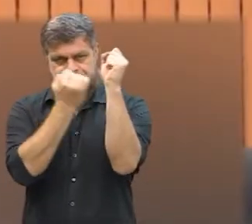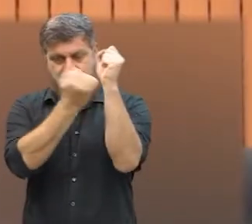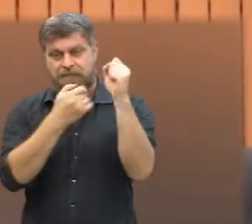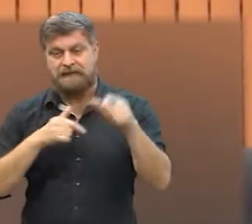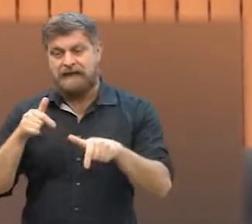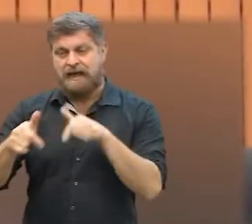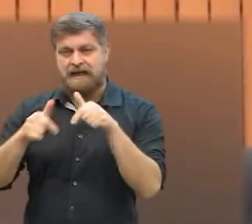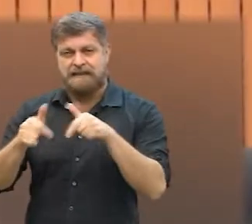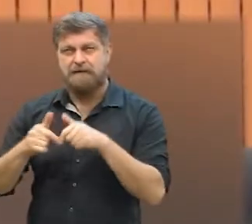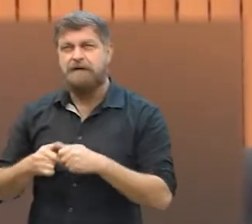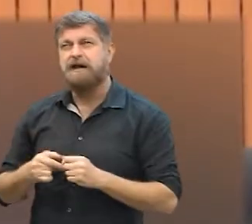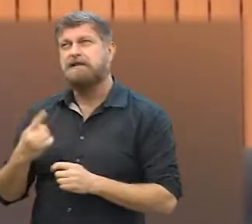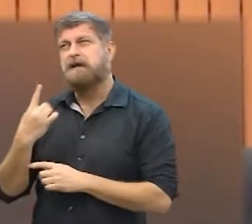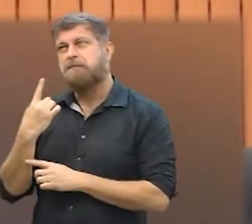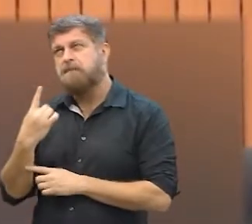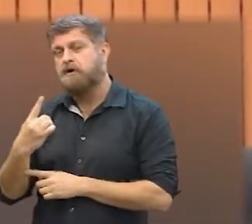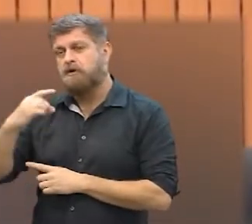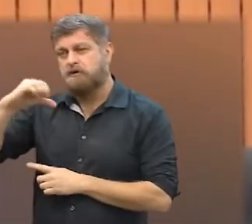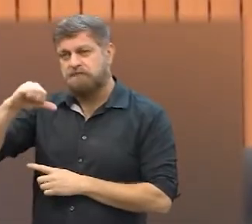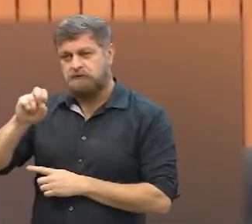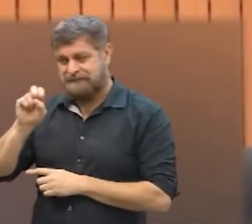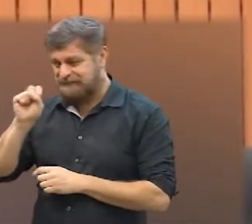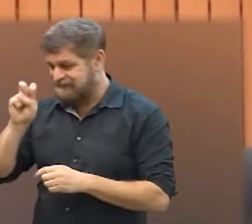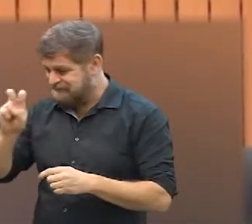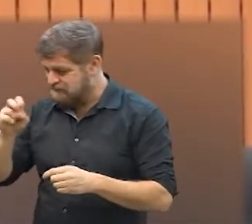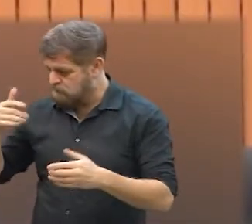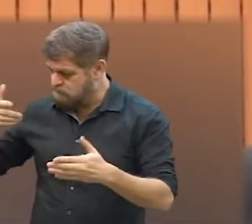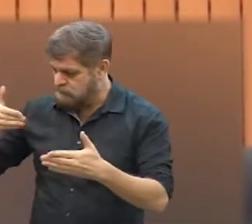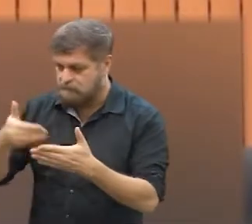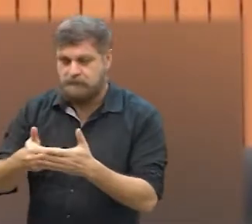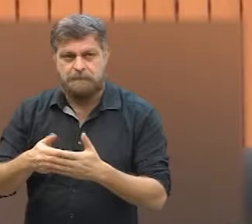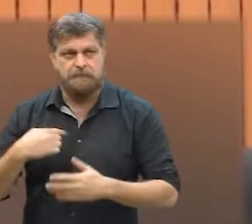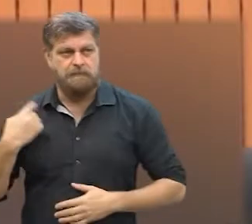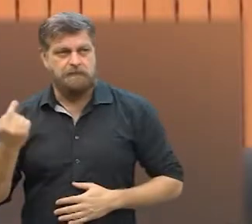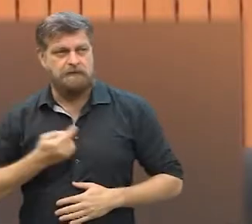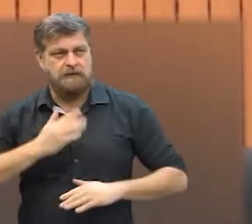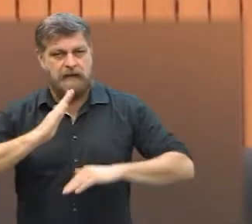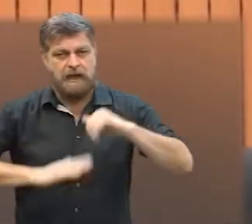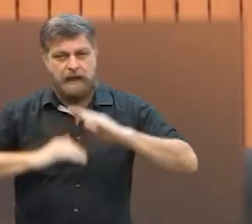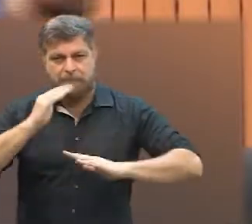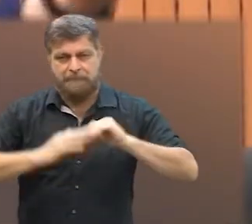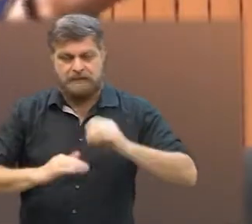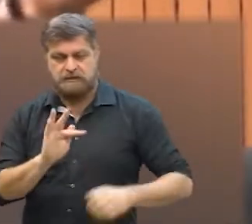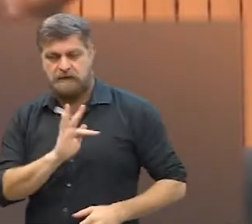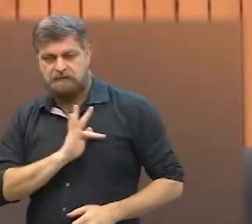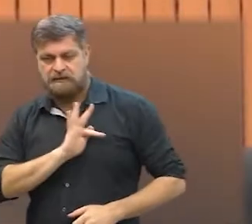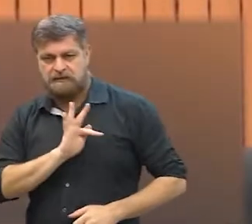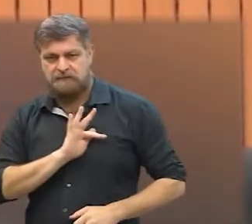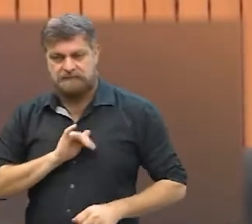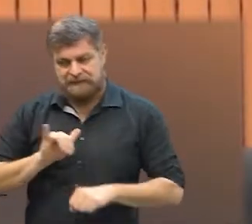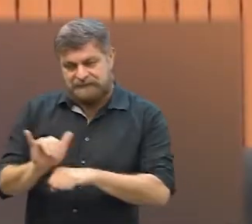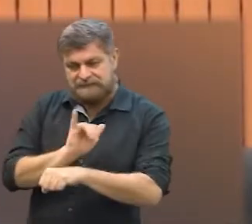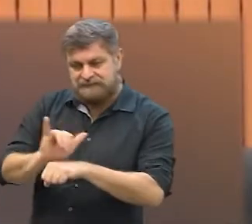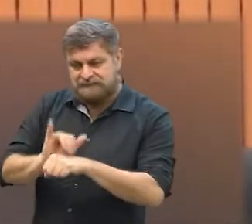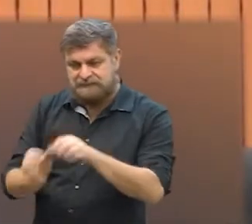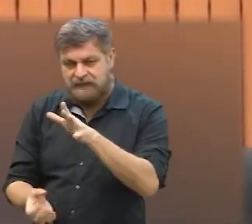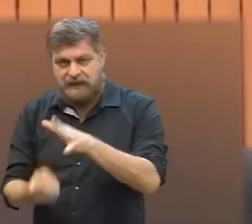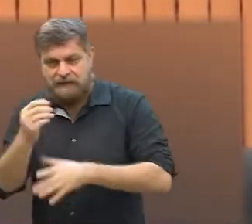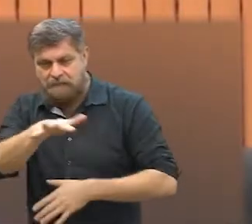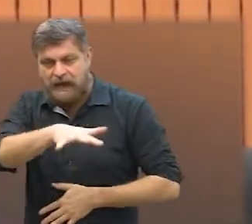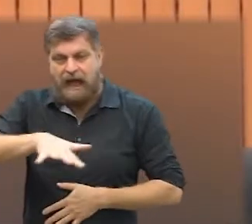Wellington, que trabalha na área desde 1985. A versatilidade do técnico é essa. Você pode